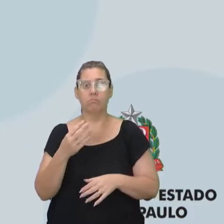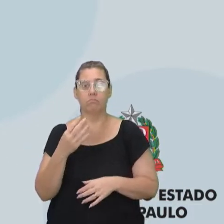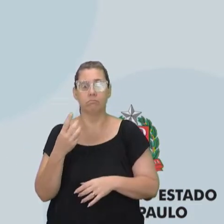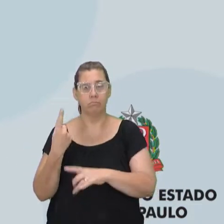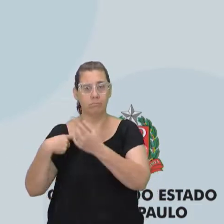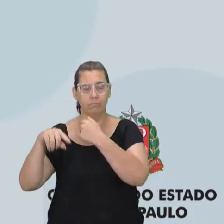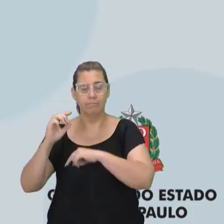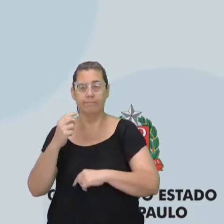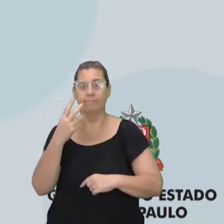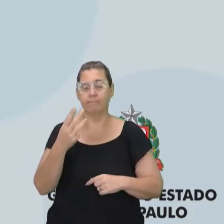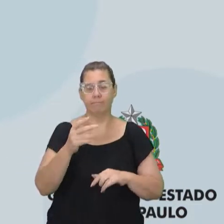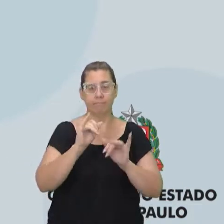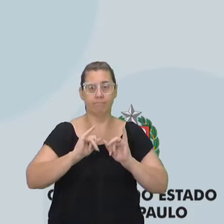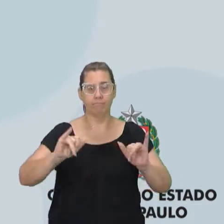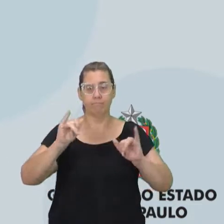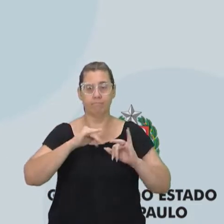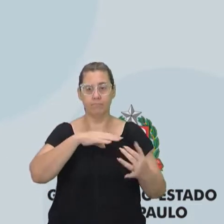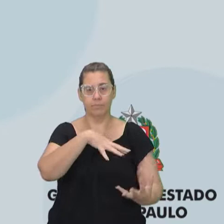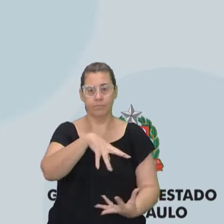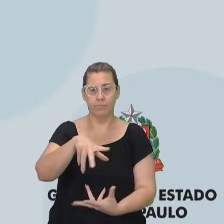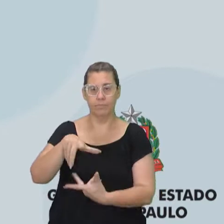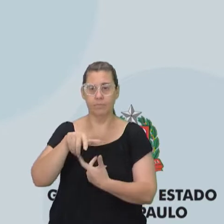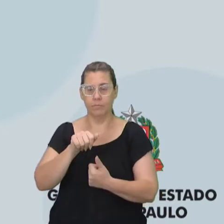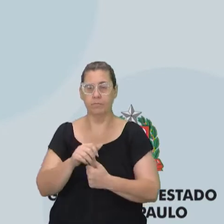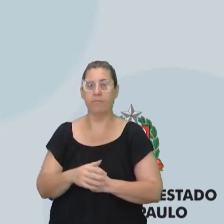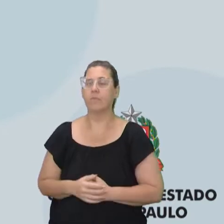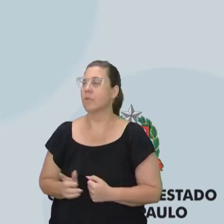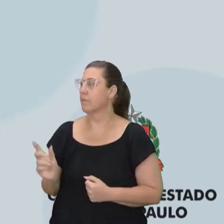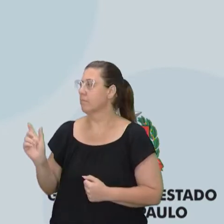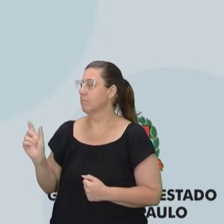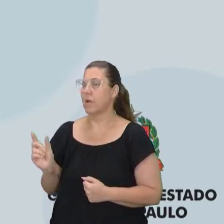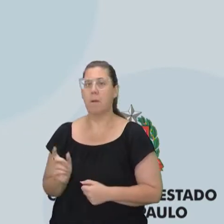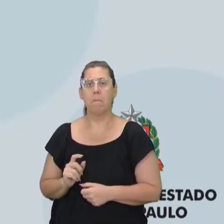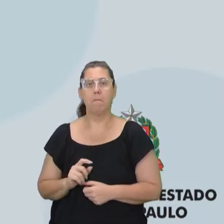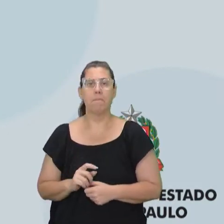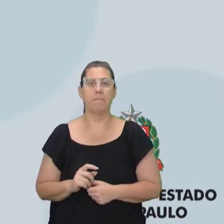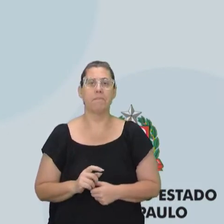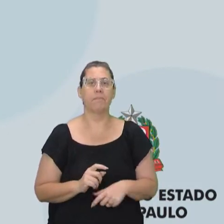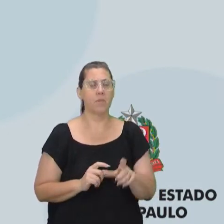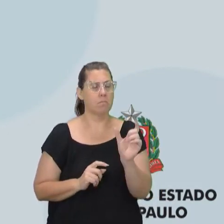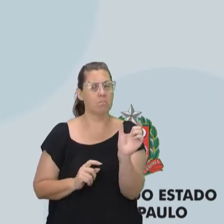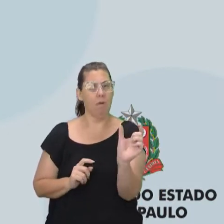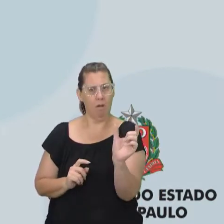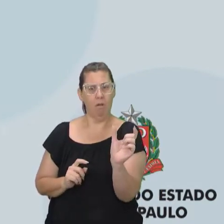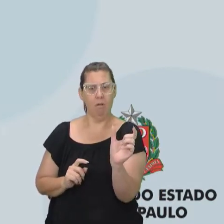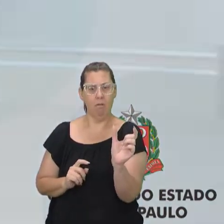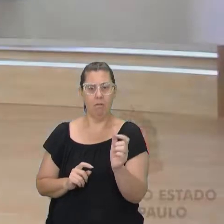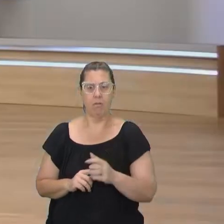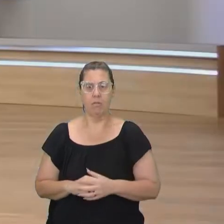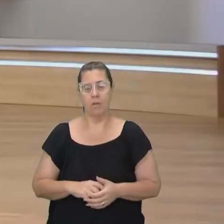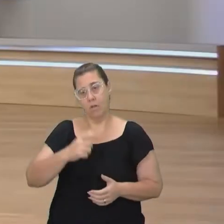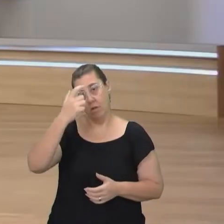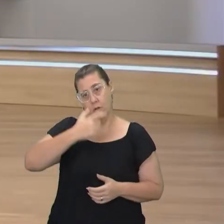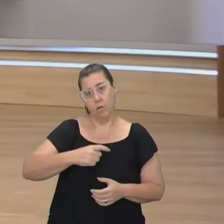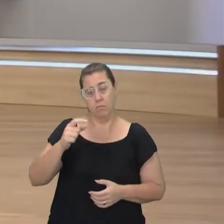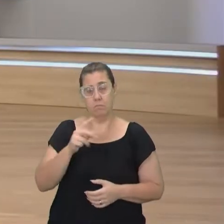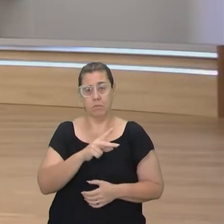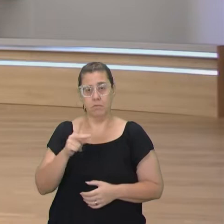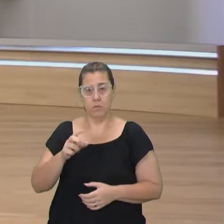Notícias do Mundo. Vocabulário é o nome da nossa aula, já falaremos mais sobre isso. Eu, professor Mauro